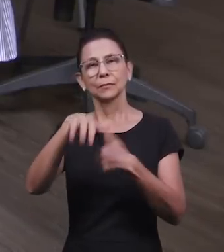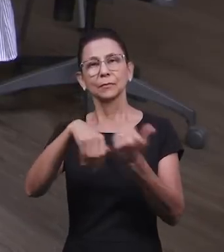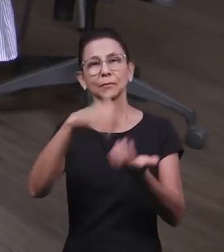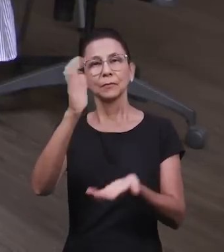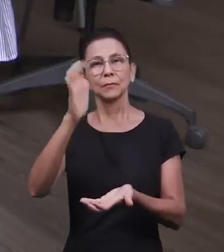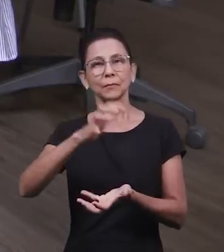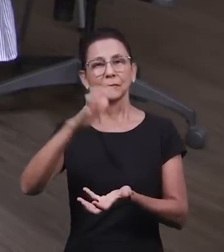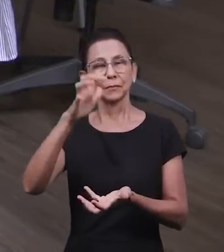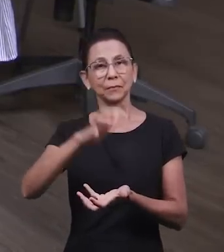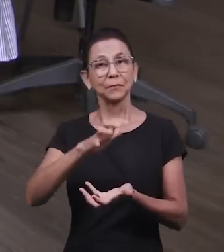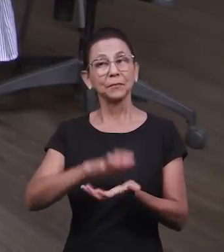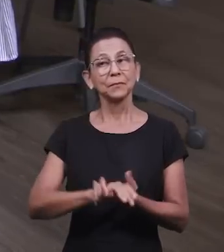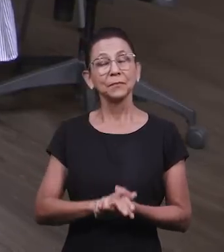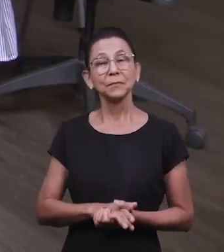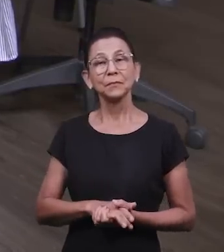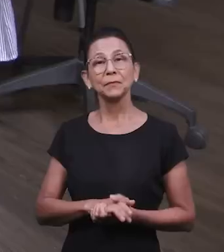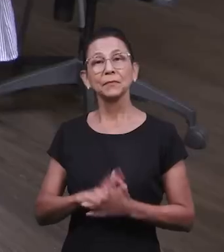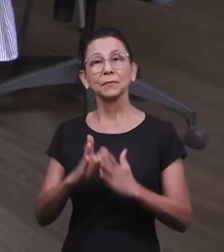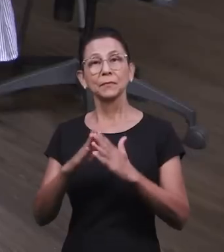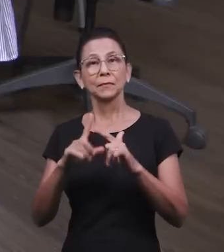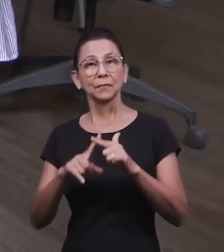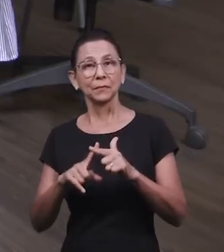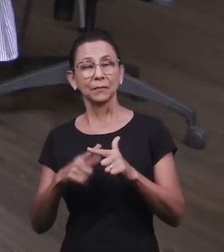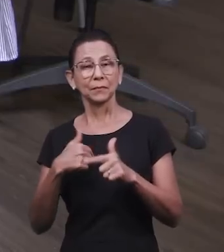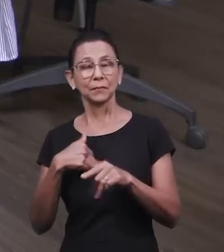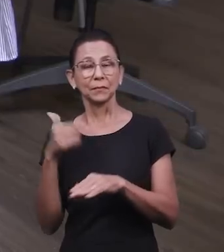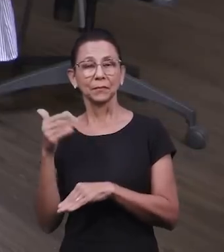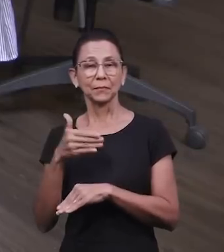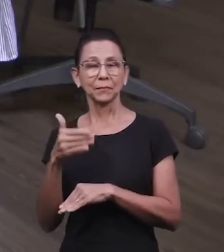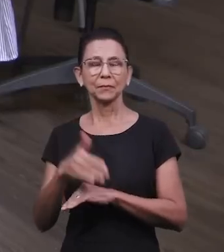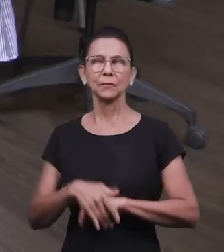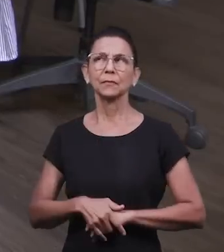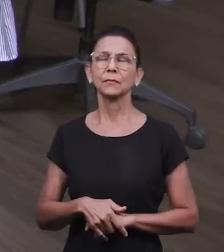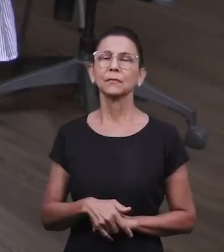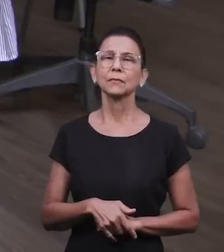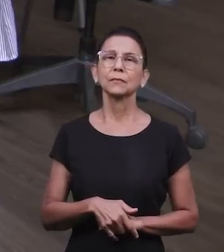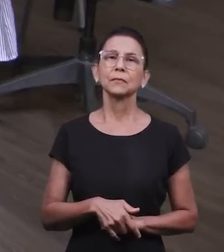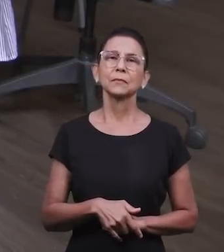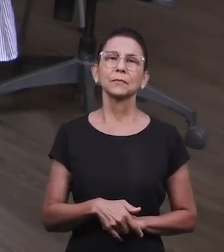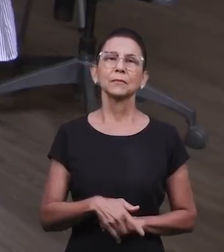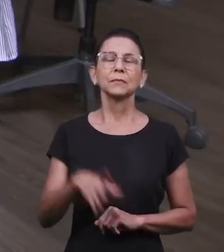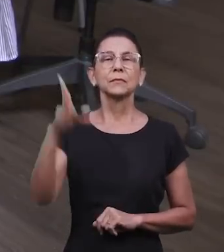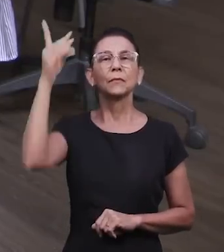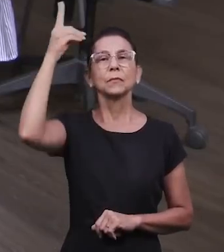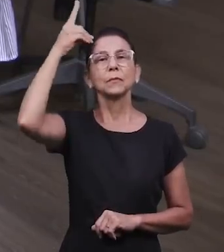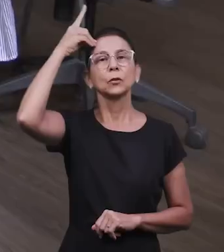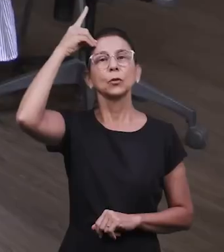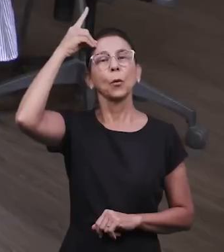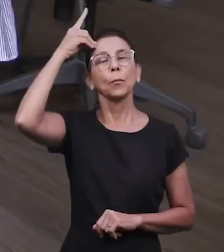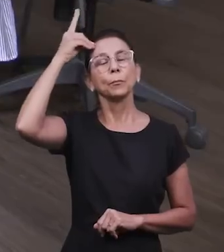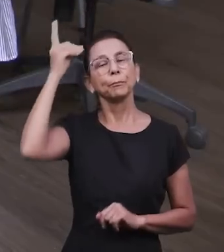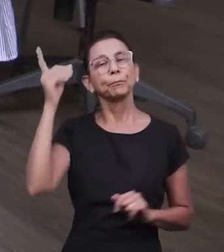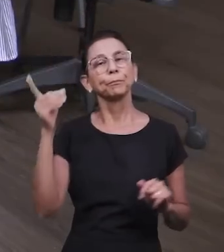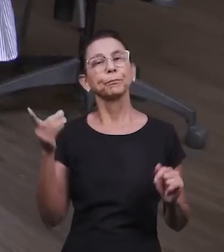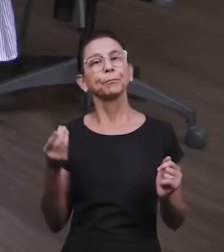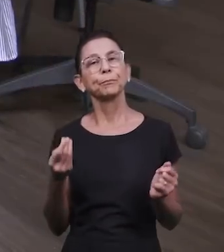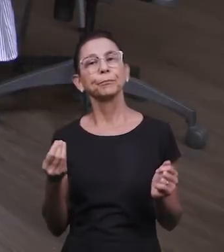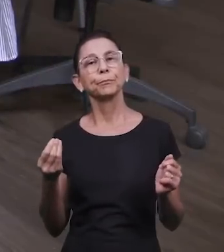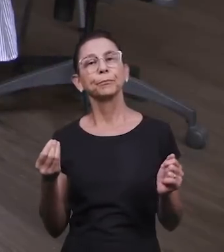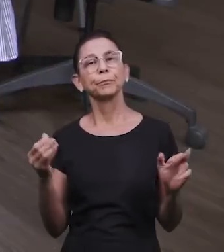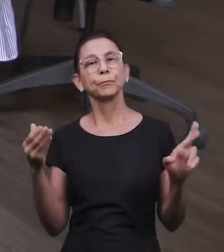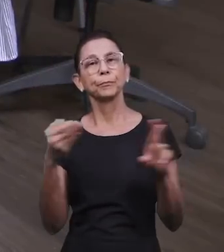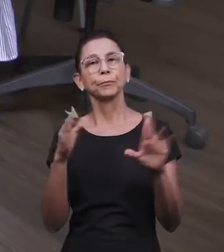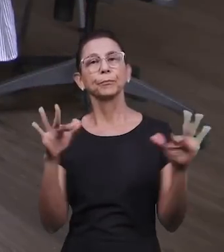cultos. E houve um culto na minha igreja e houve um dom espiritual acerca de uma família